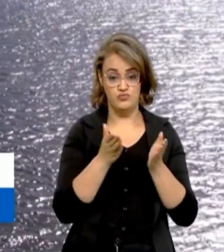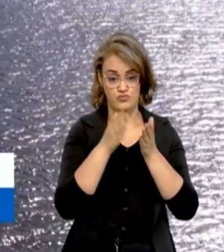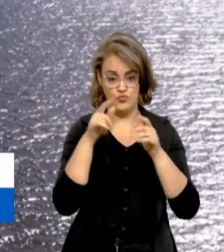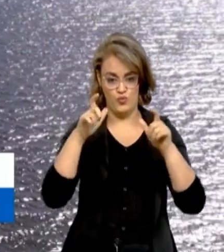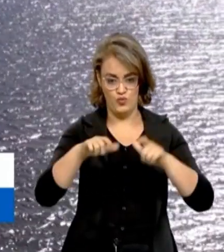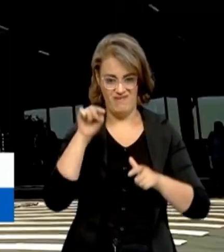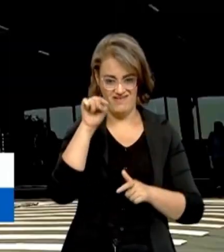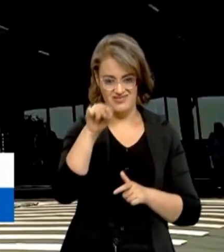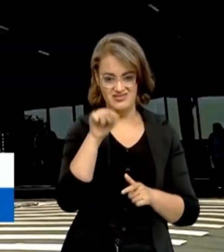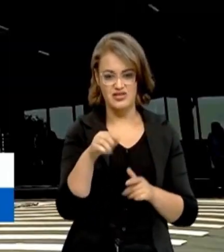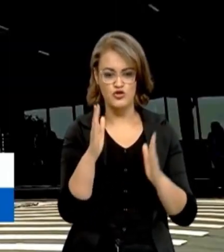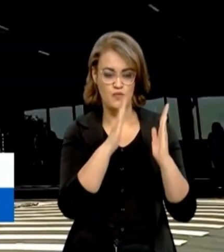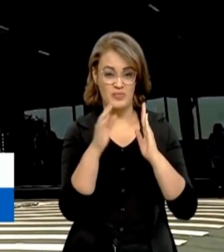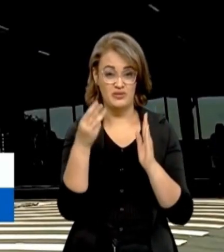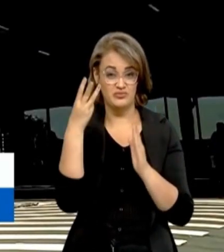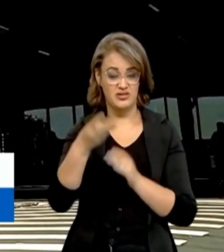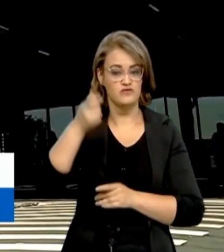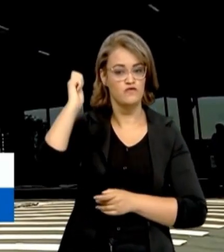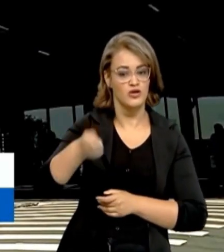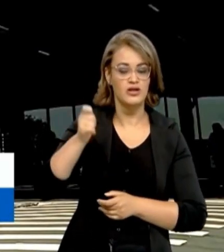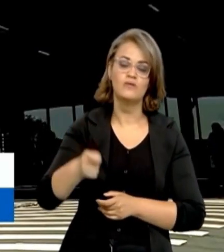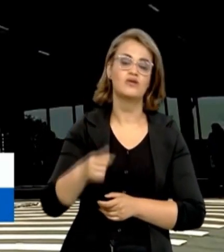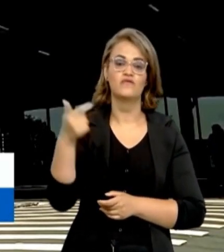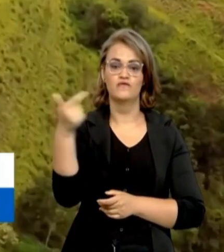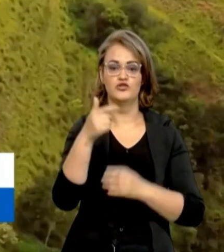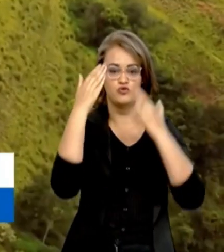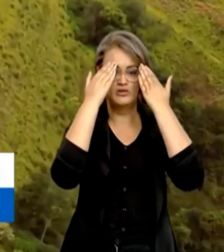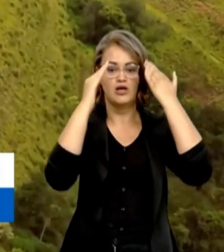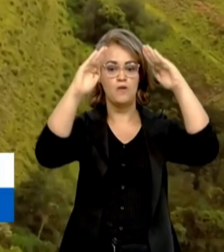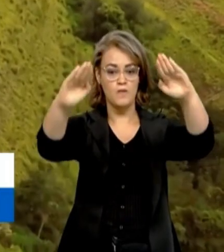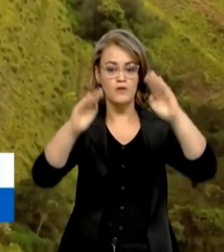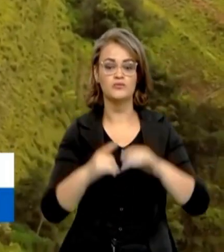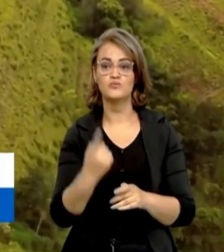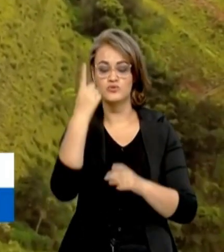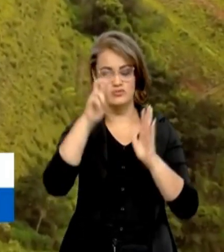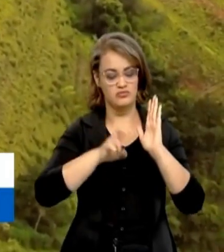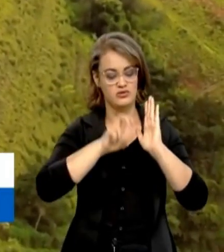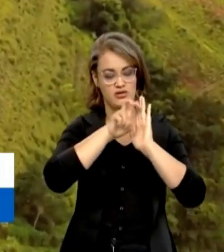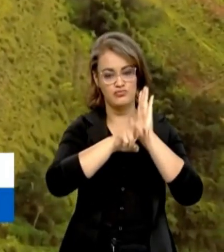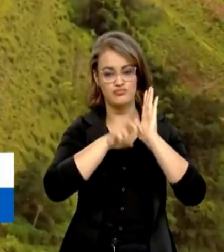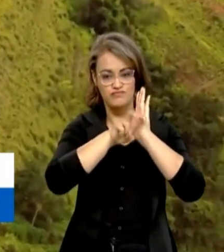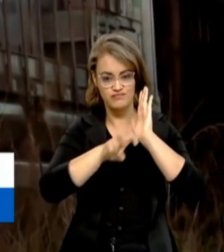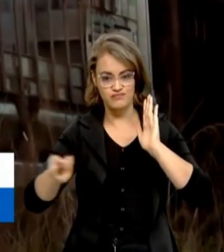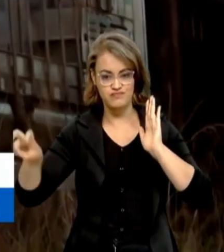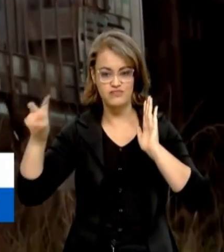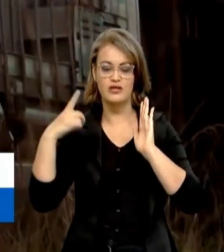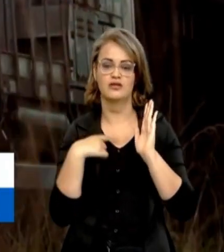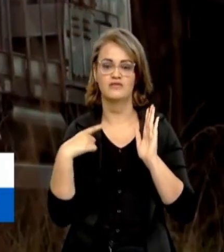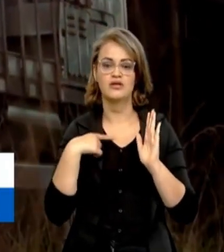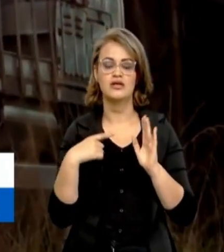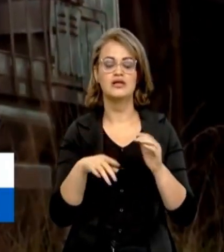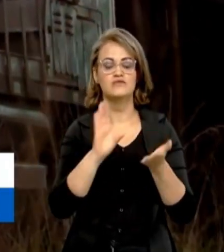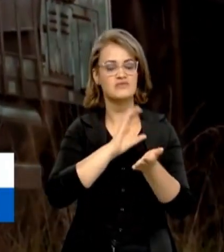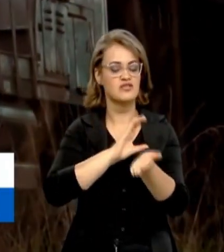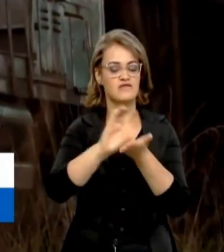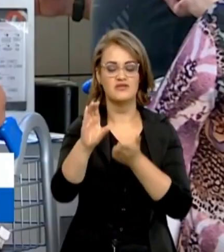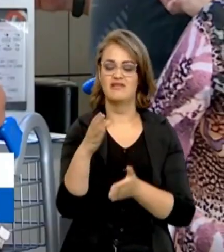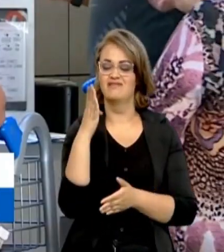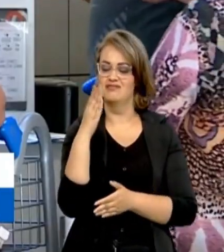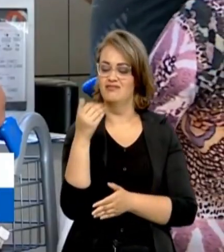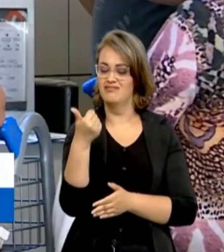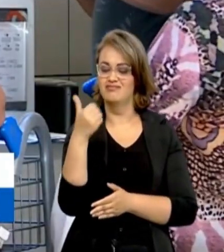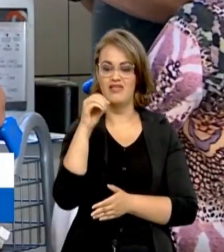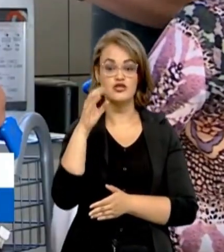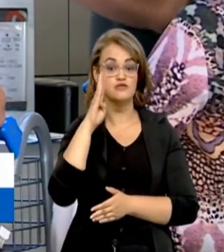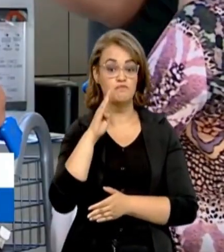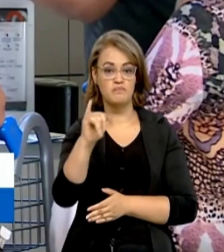3 dias de InfraWeek foram leiloados 22 aeroportos e um trecho ferroviário. o que representa investimentos de 10 bilhões